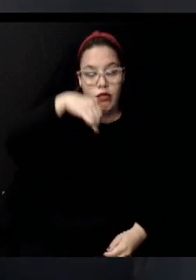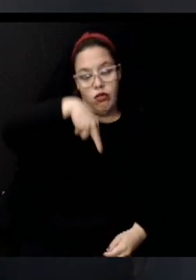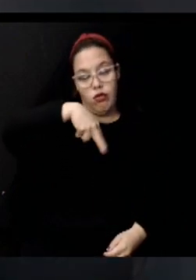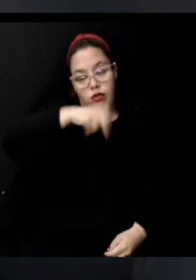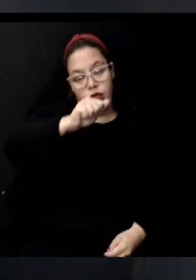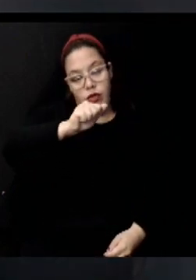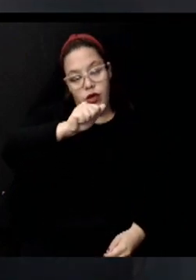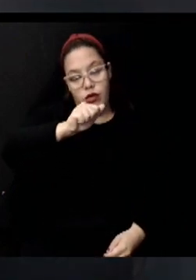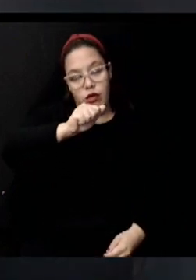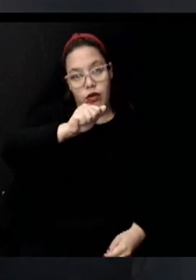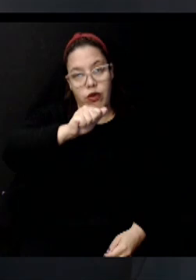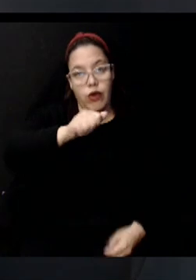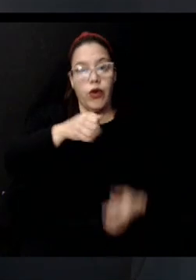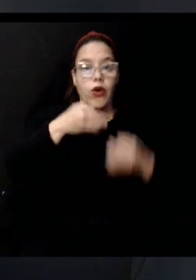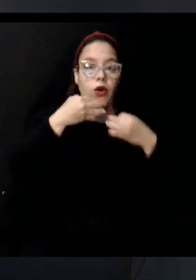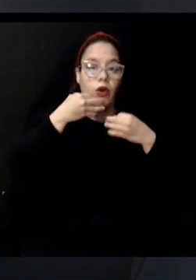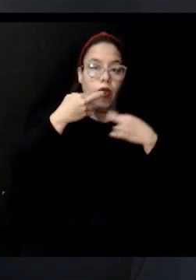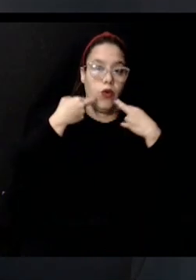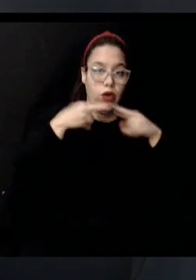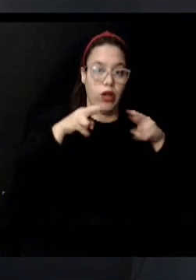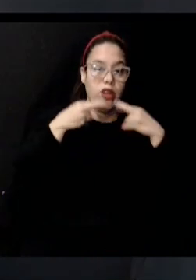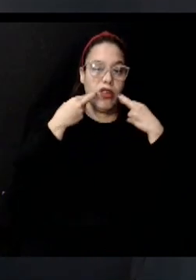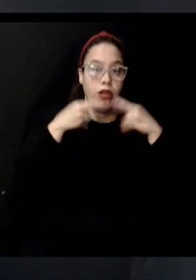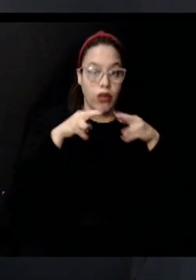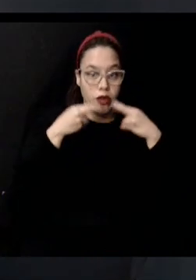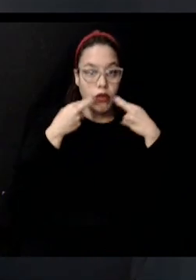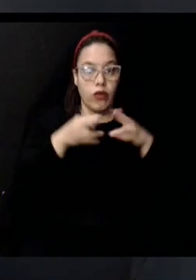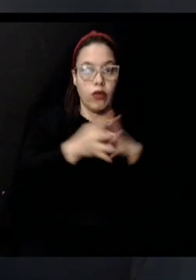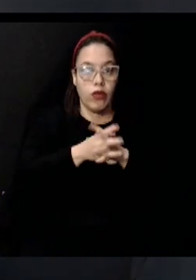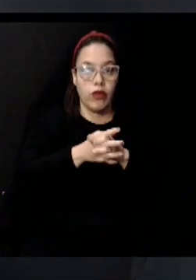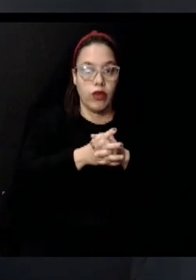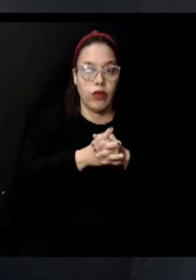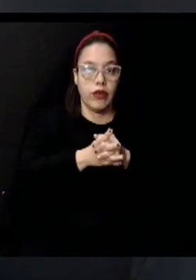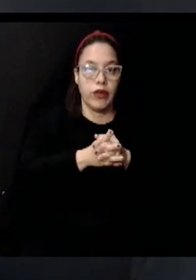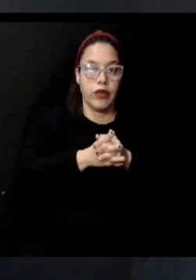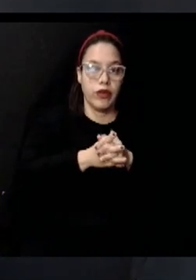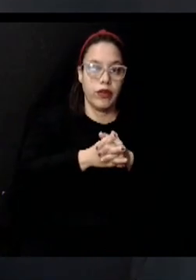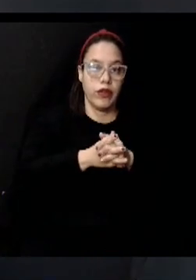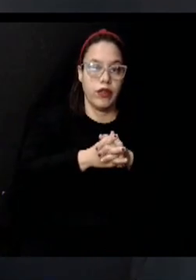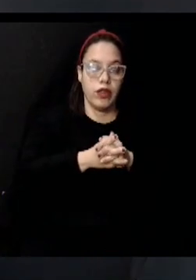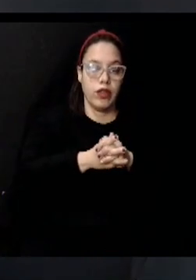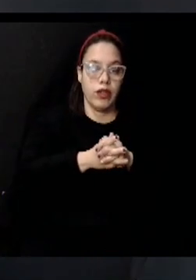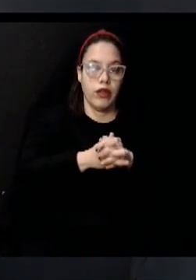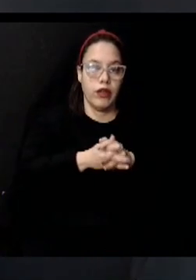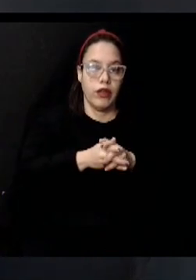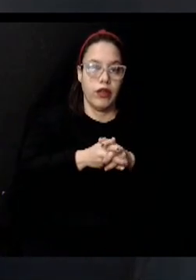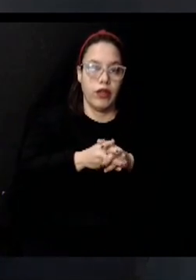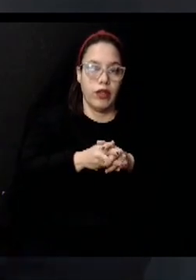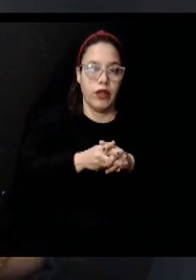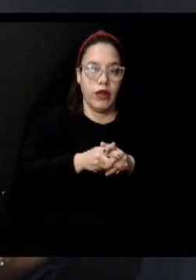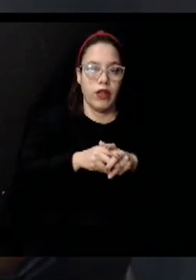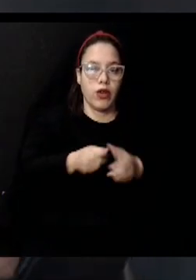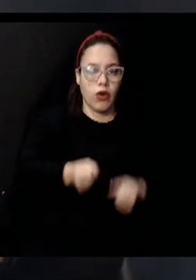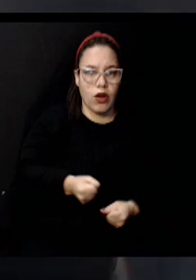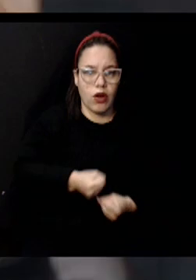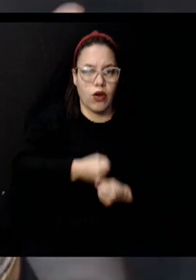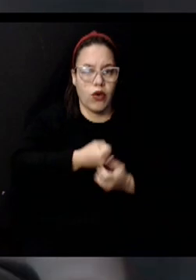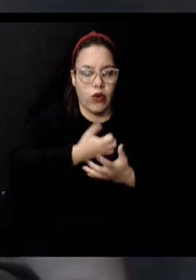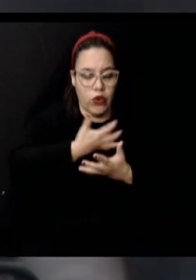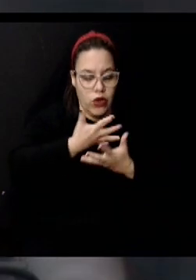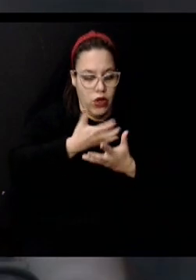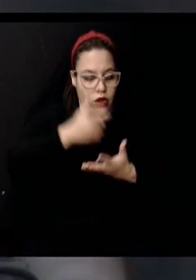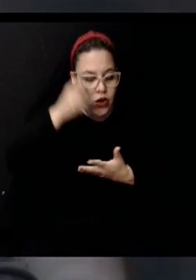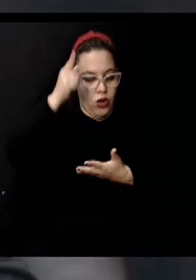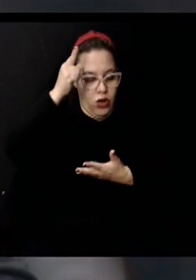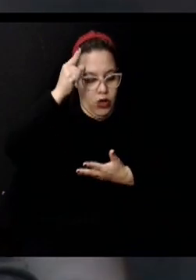vai reclamando. tá. Agora, como é que ele É colocou? colocar Uma para hora fora a É, frustração para isso, aliviar a tensão, igual